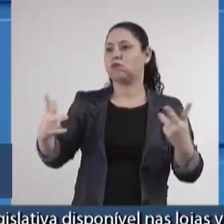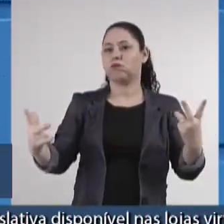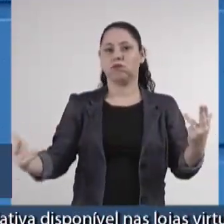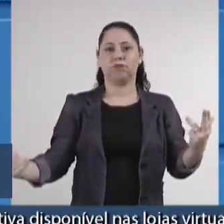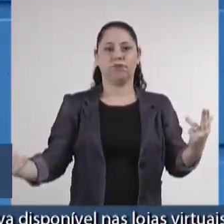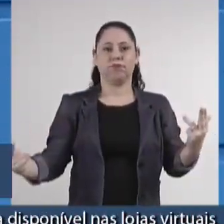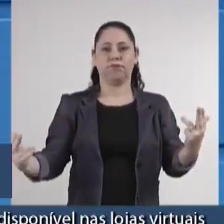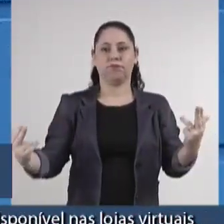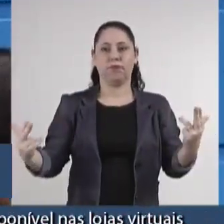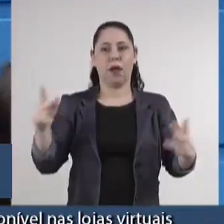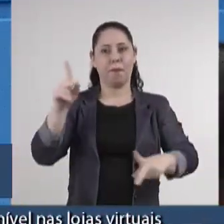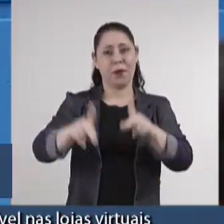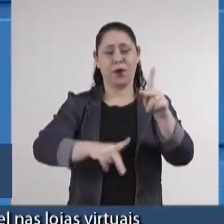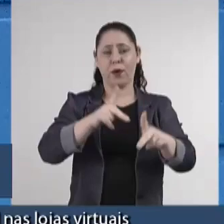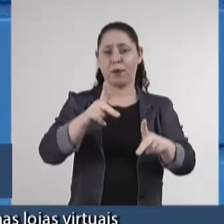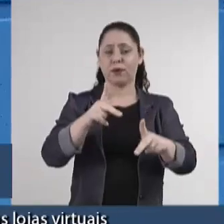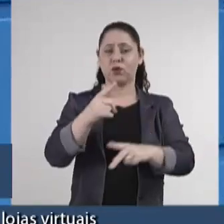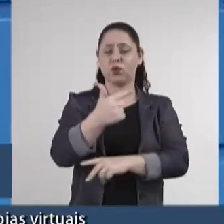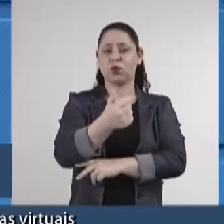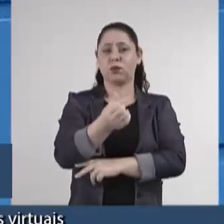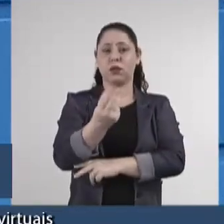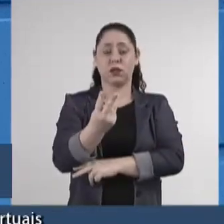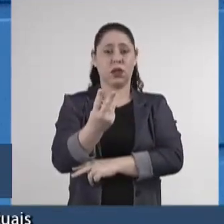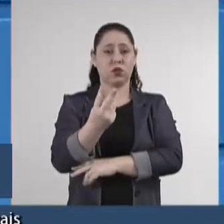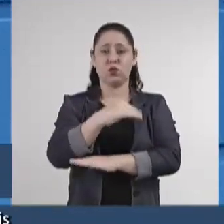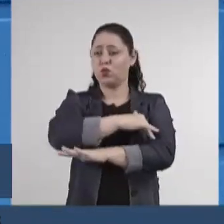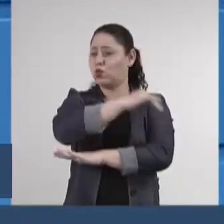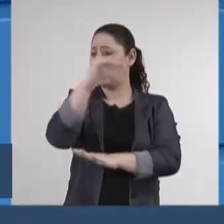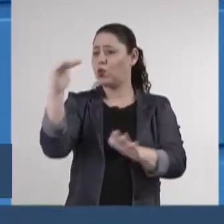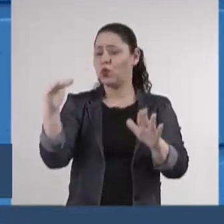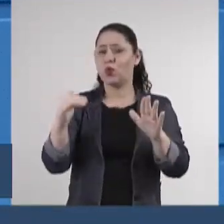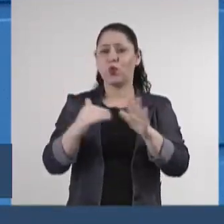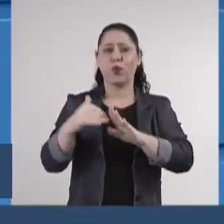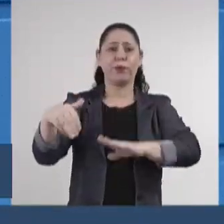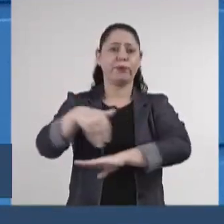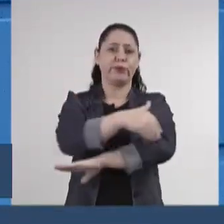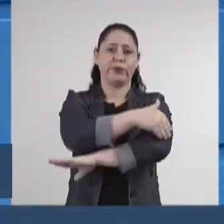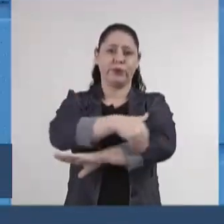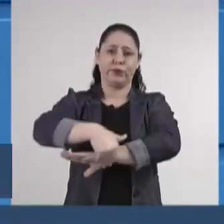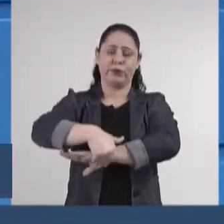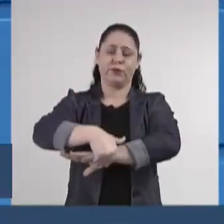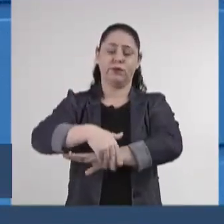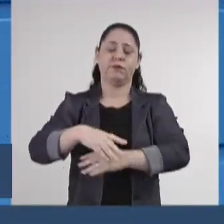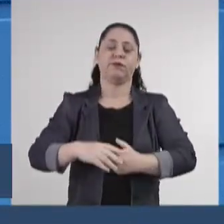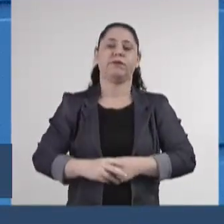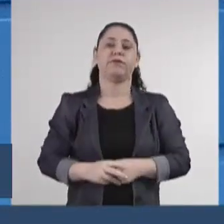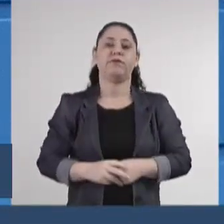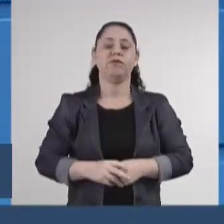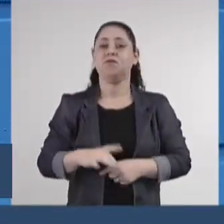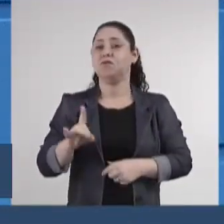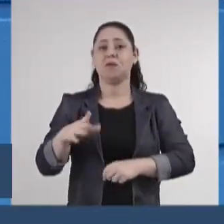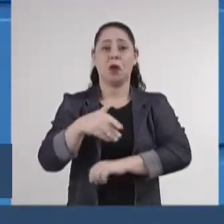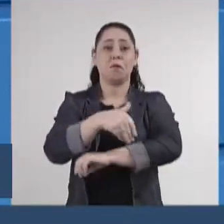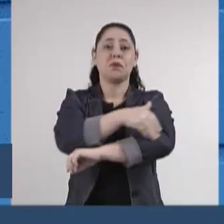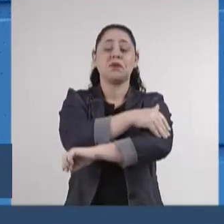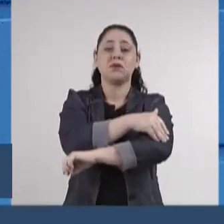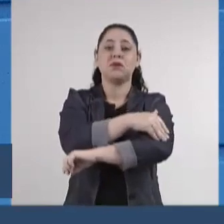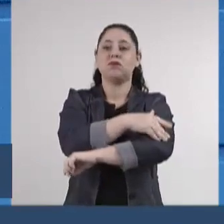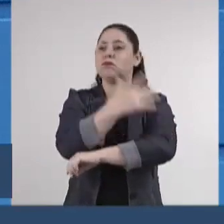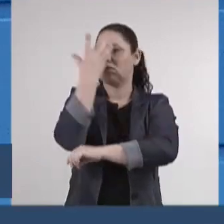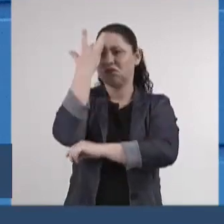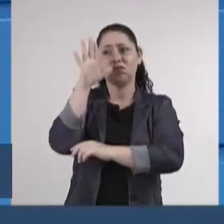a duplicação da BR-63 na sua extensão toda, né, em toda a sua extensão. Não soube me